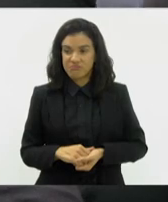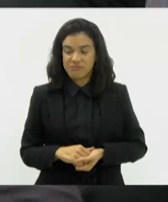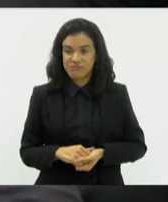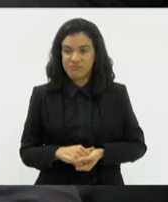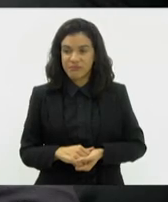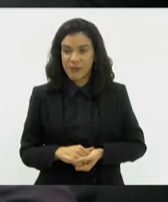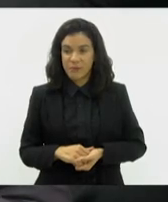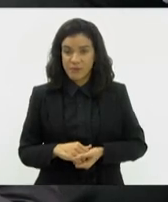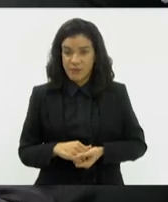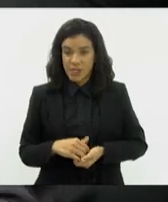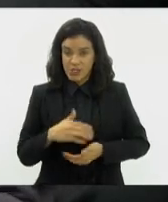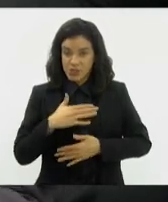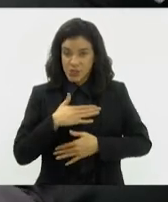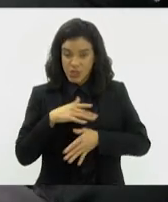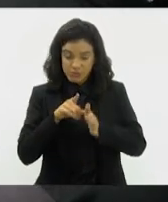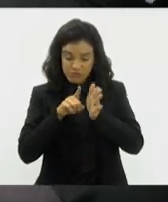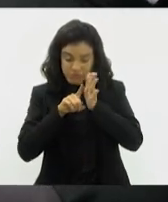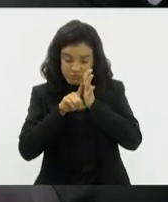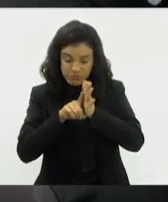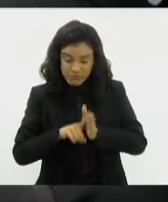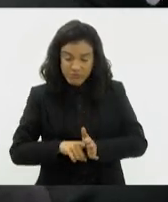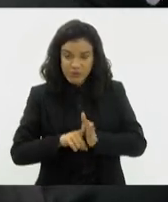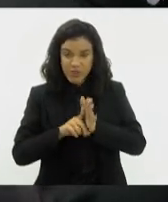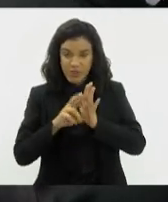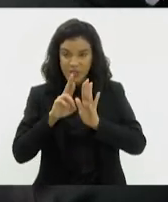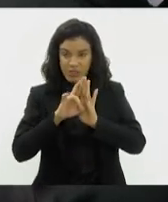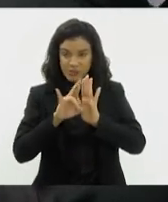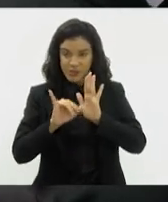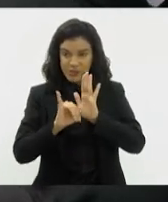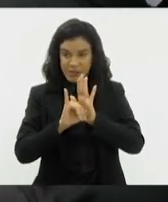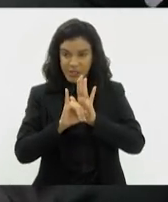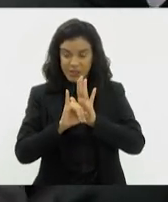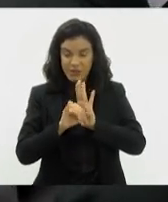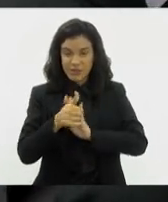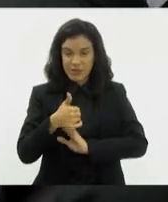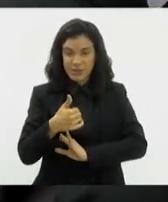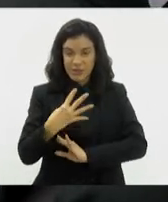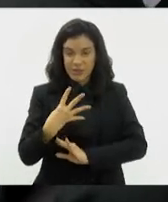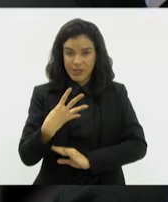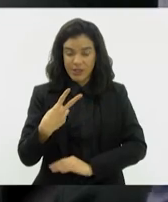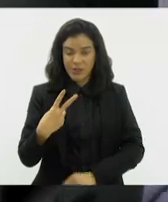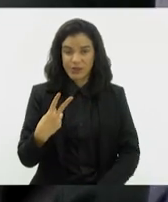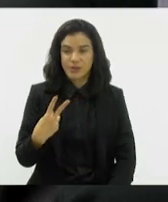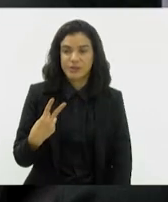Se nós formos consultar o regimento interno, no artigo 142,